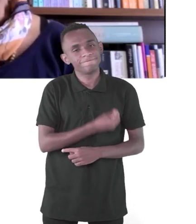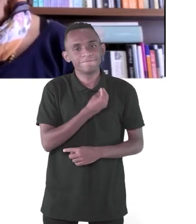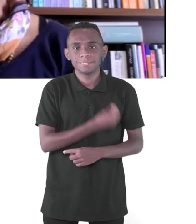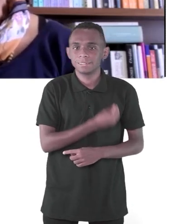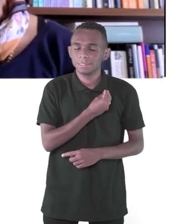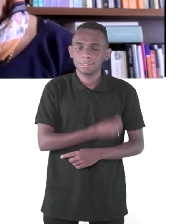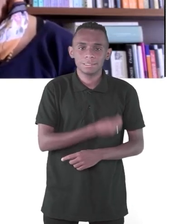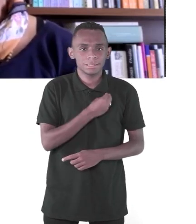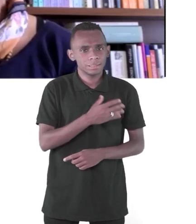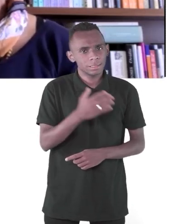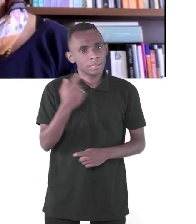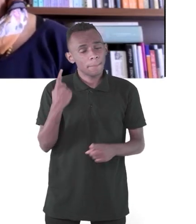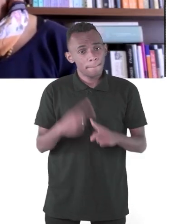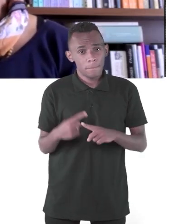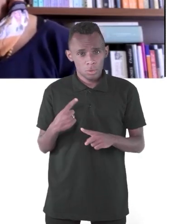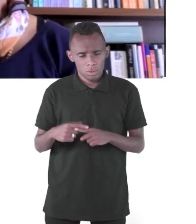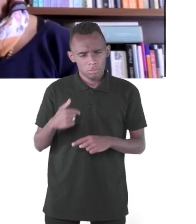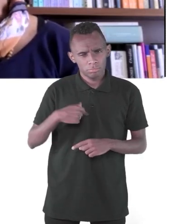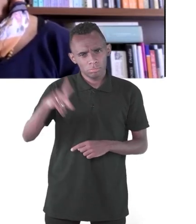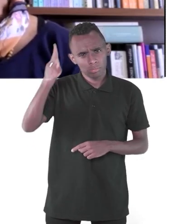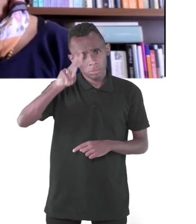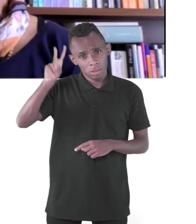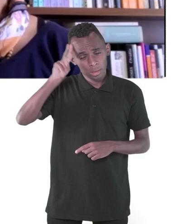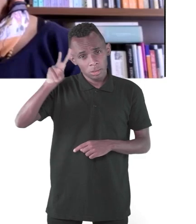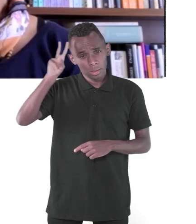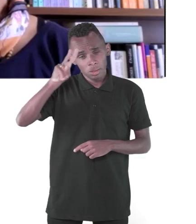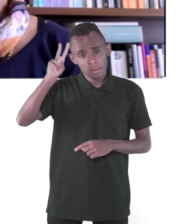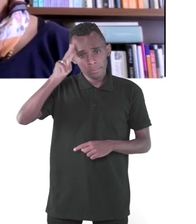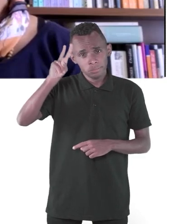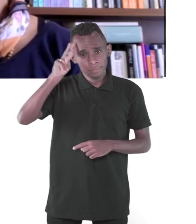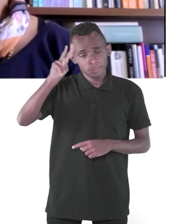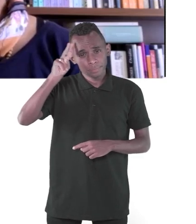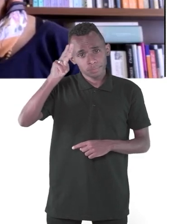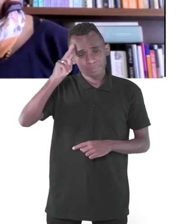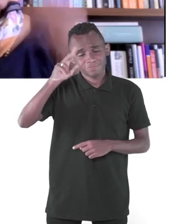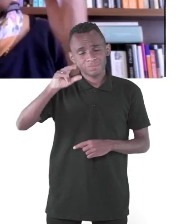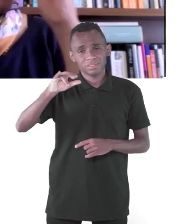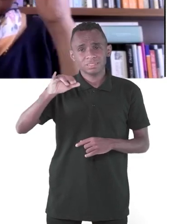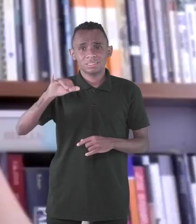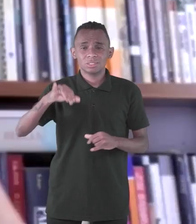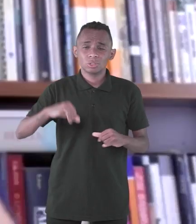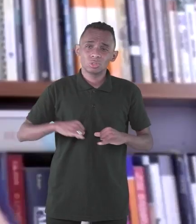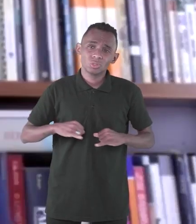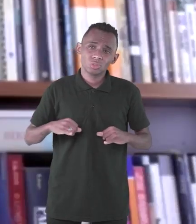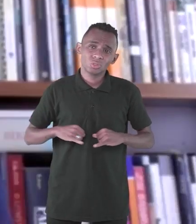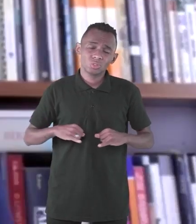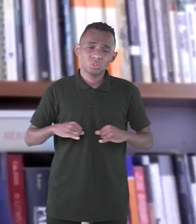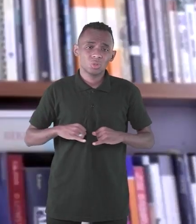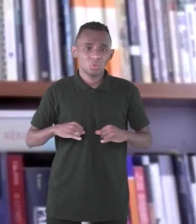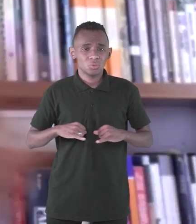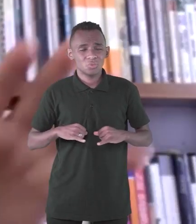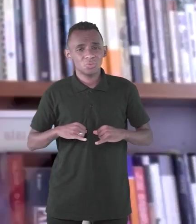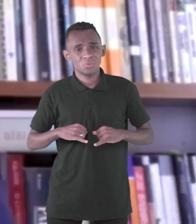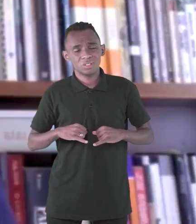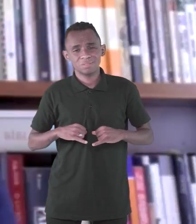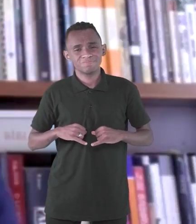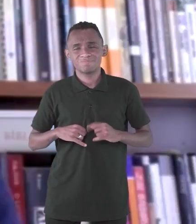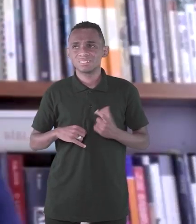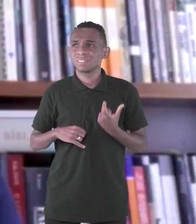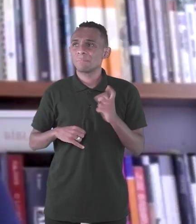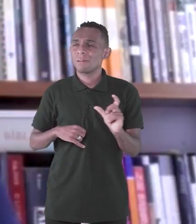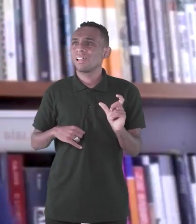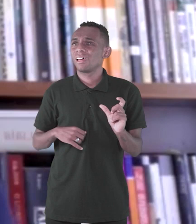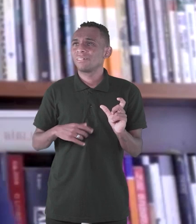vida, Afonso, porque eu me lembro que Sofri em alguns momentos. Sofri é um